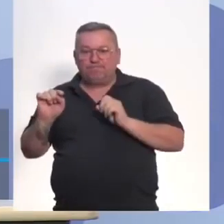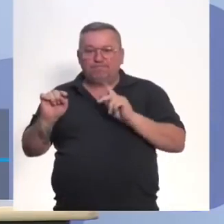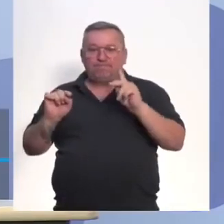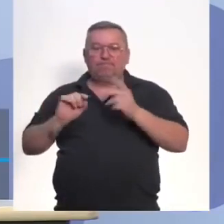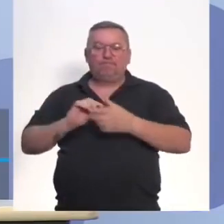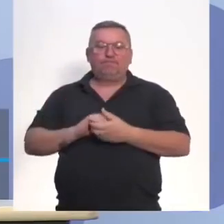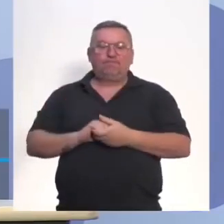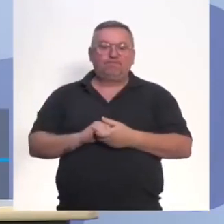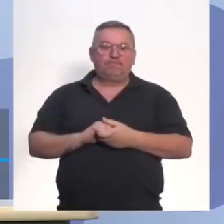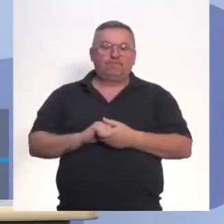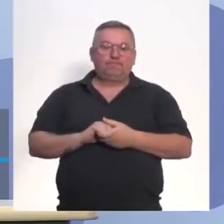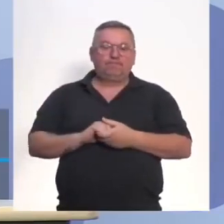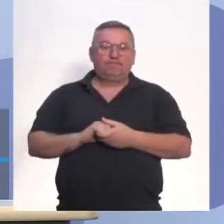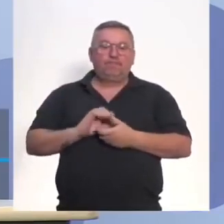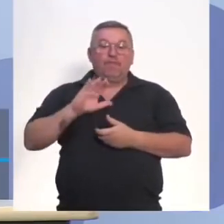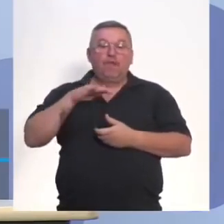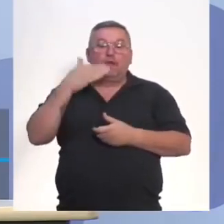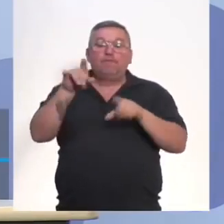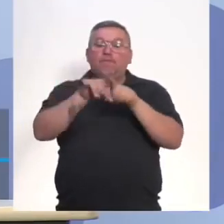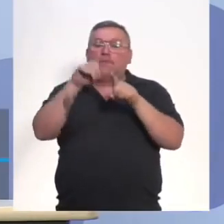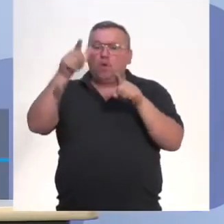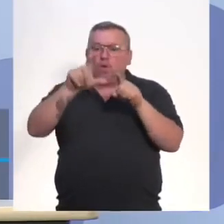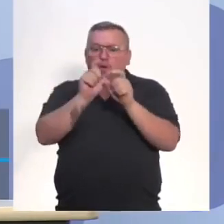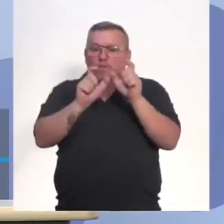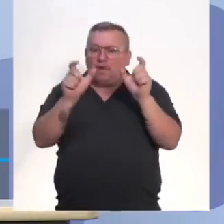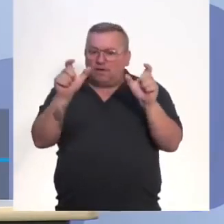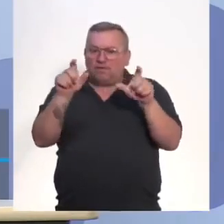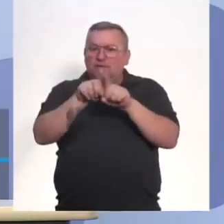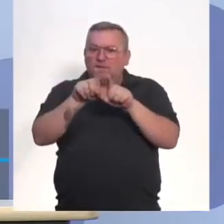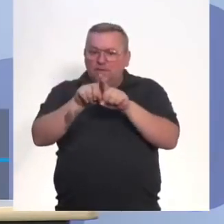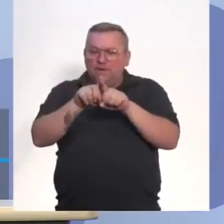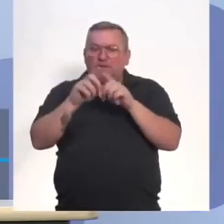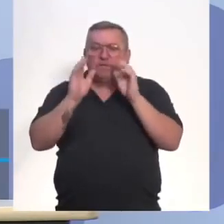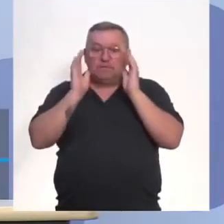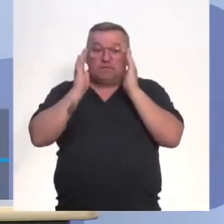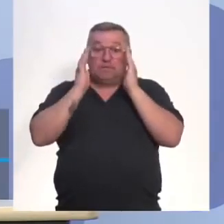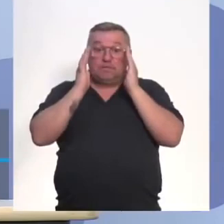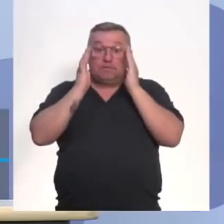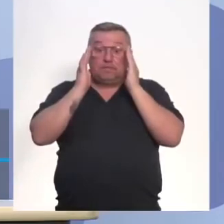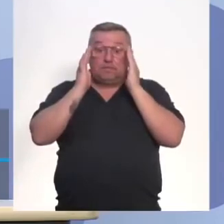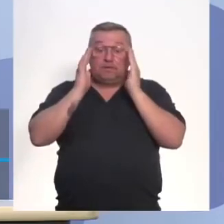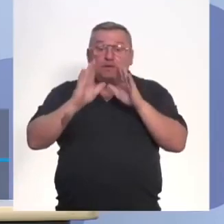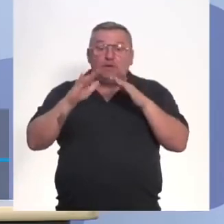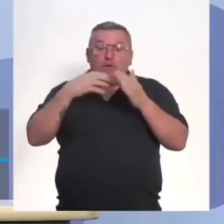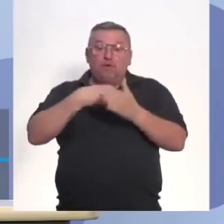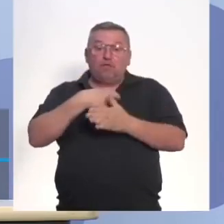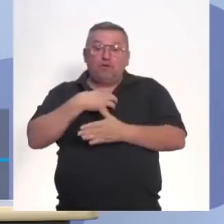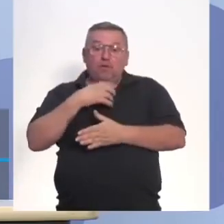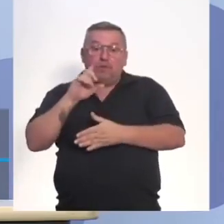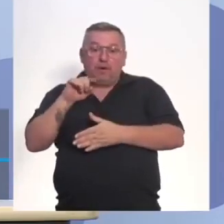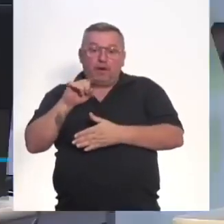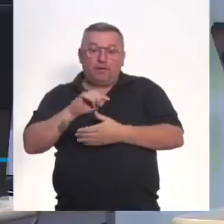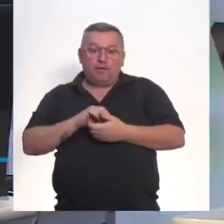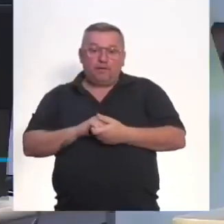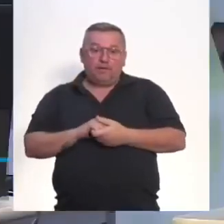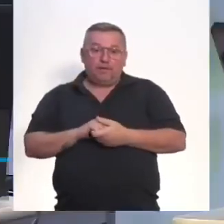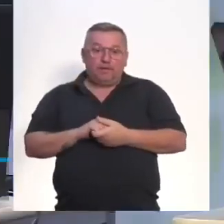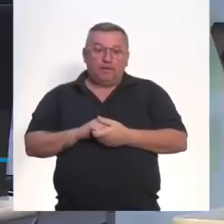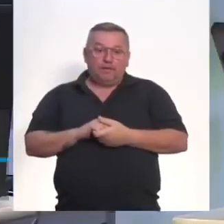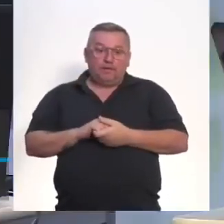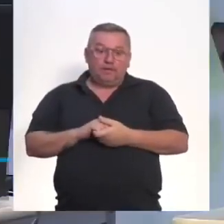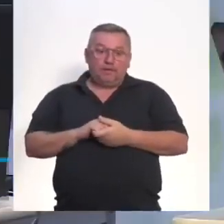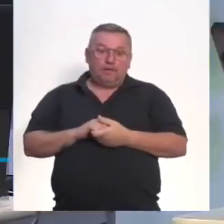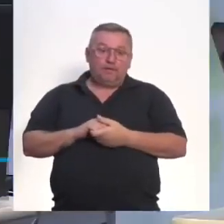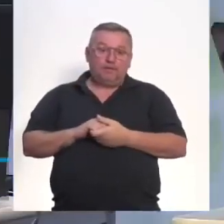Ok, né? Aí tem mais outra parte que também tem uma fala do narrador aí, não tem? Que tipo de narrador é esse, gente? Posso dar